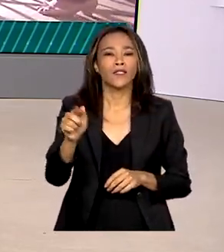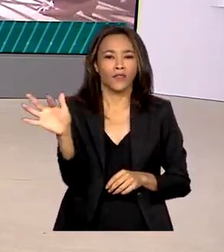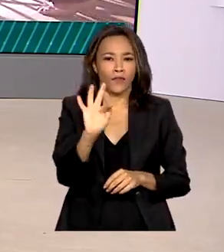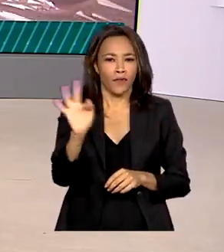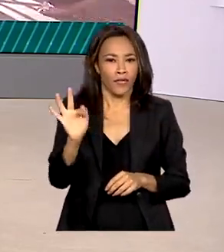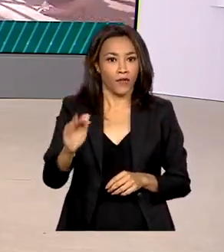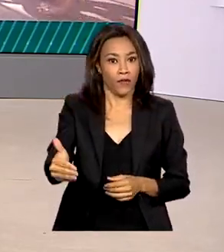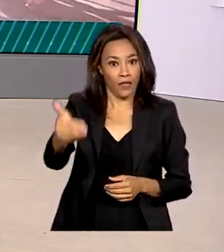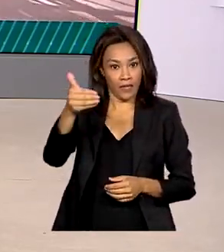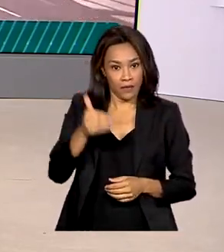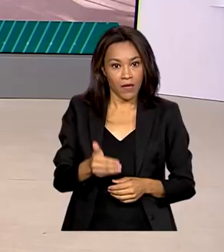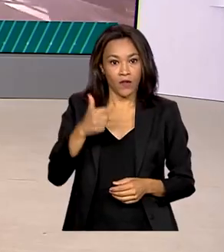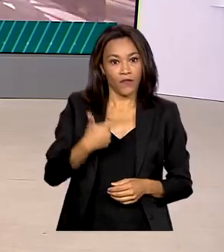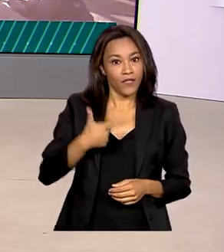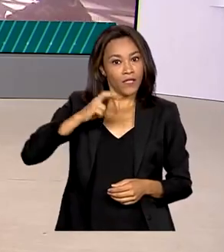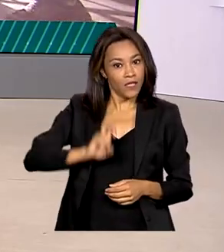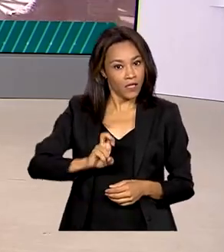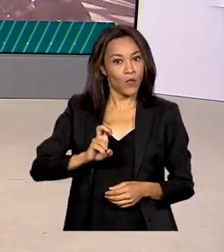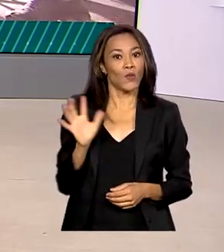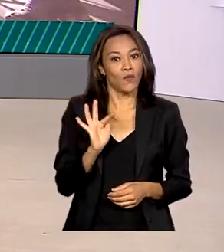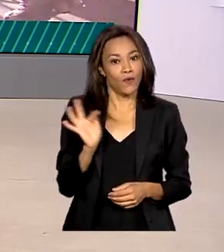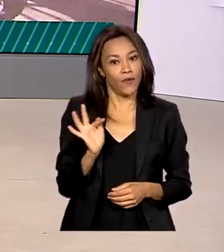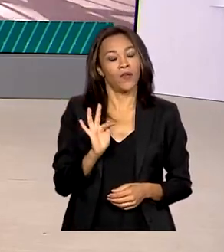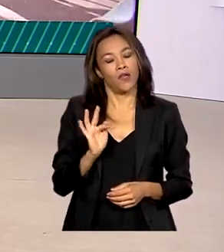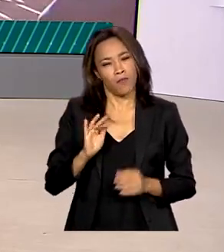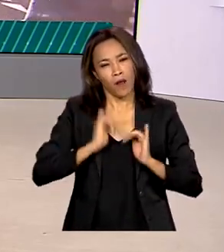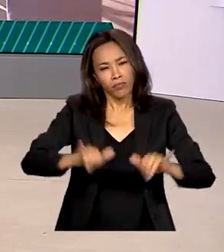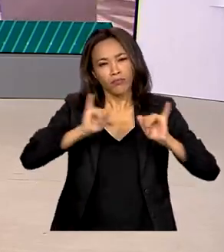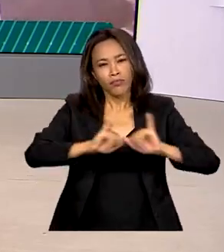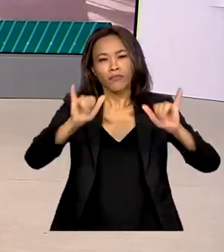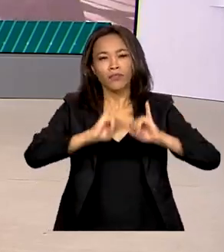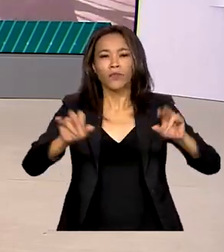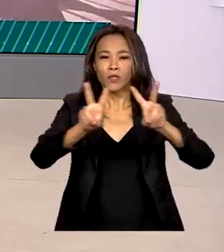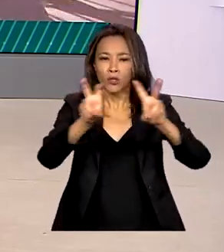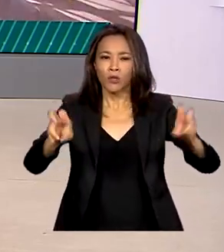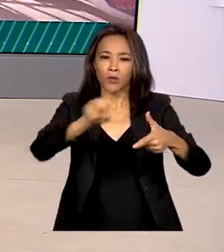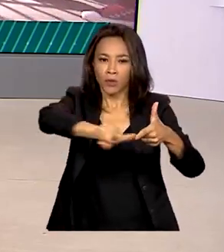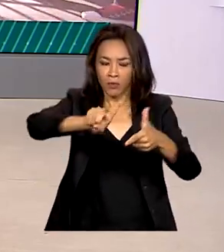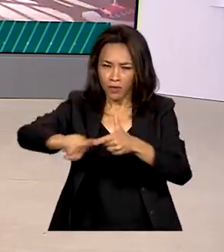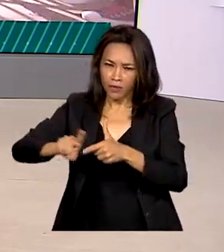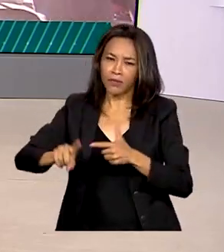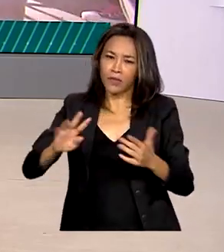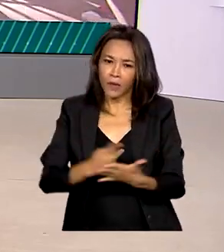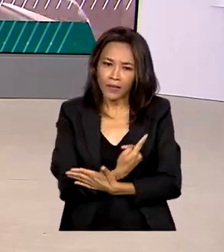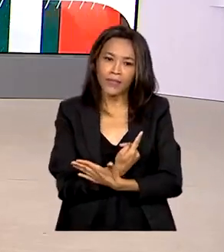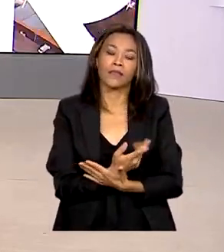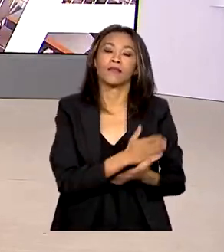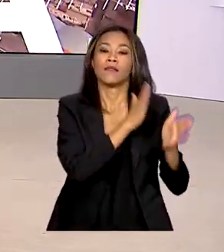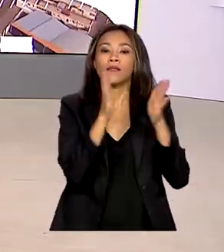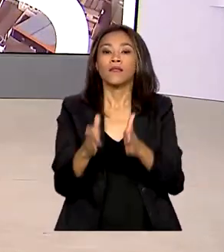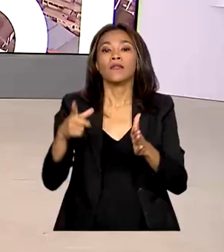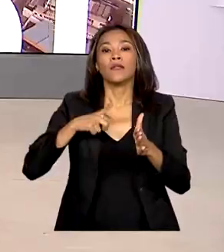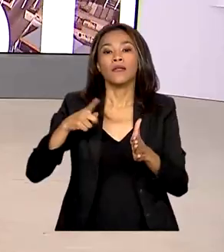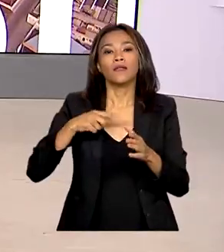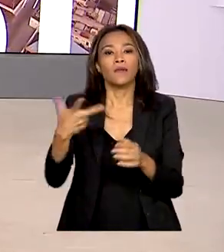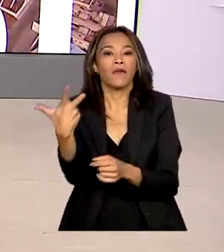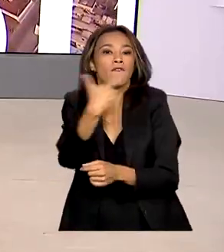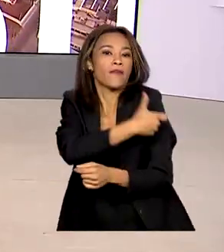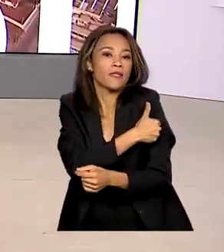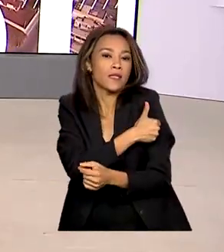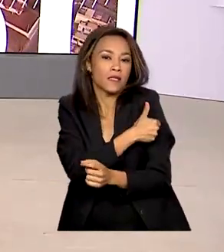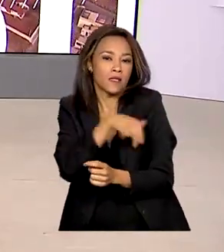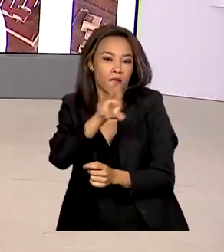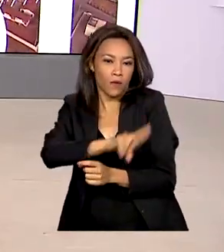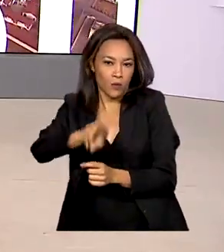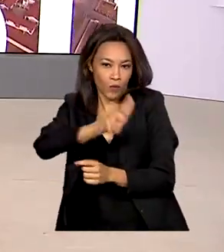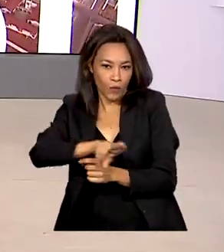o dia 25 para reforçar o combate à crise humanitária. A ação prevê também a vacinação com os